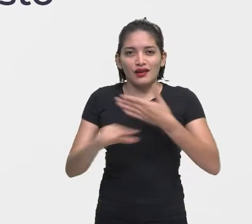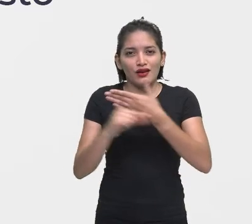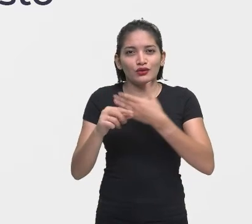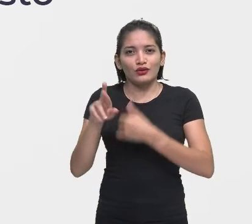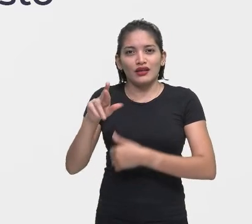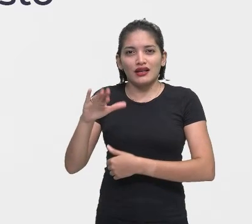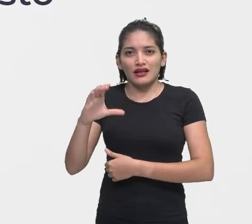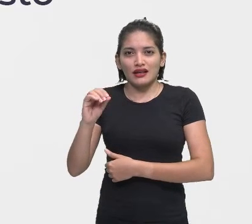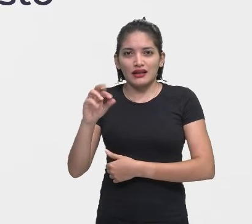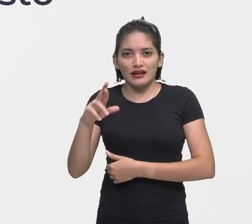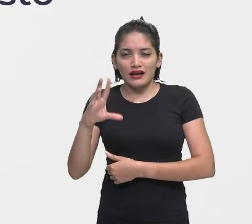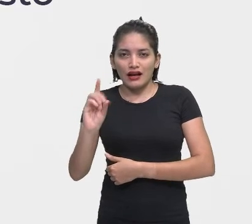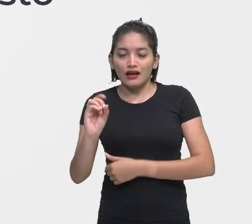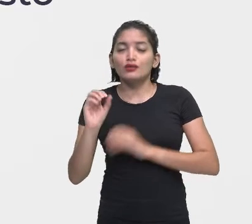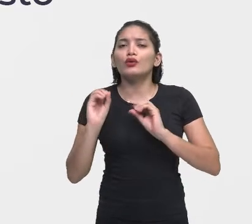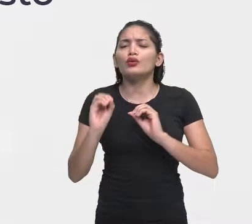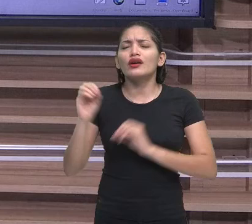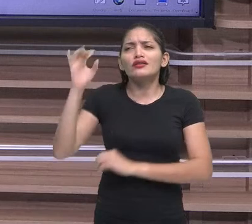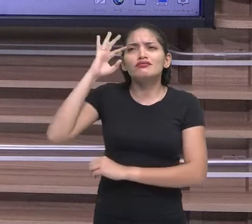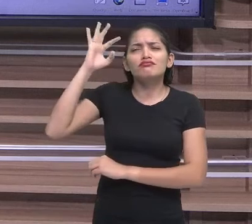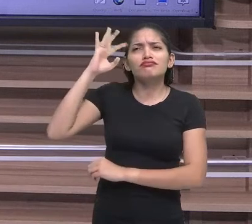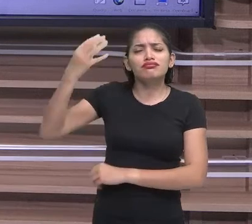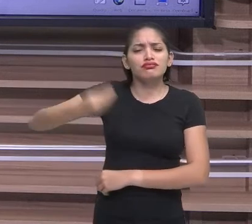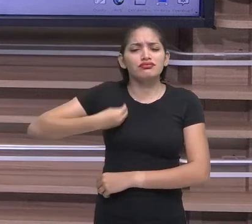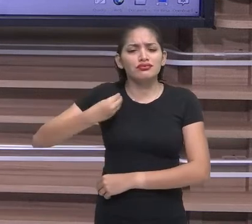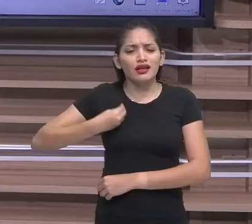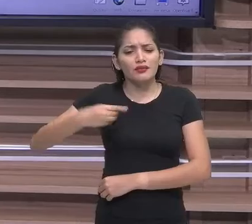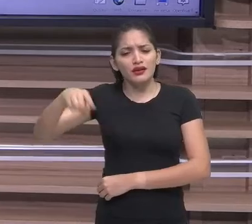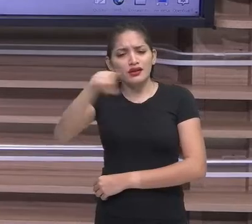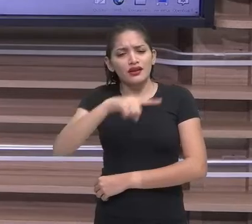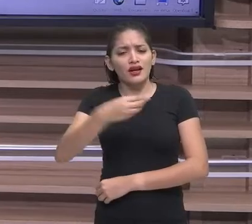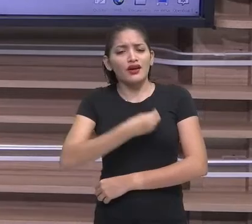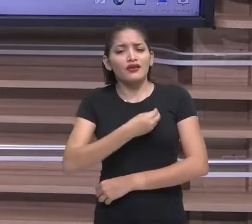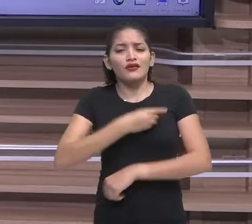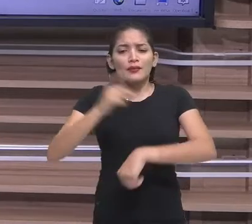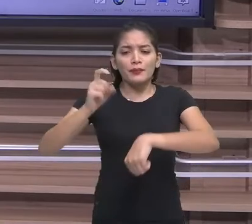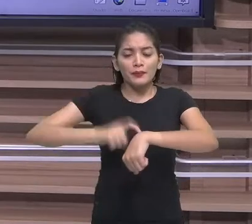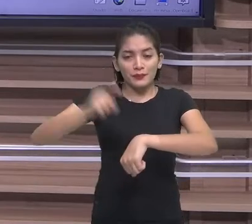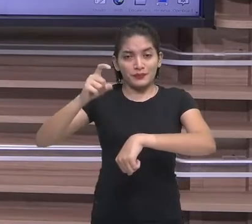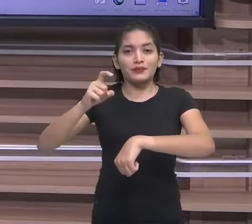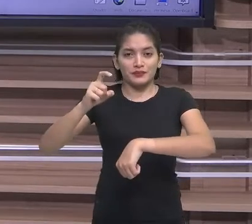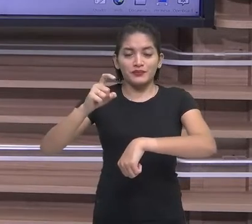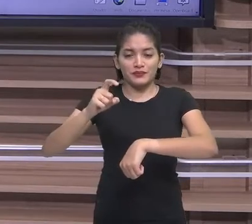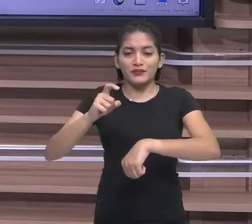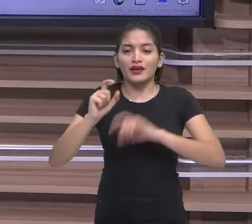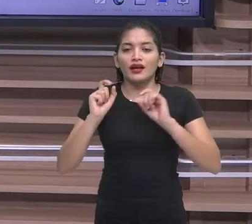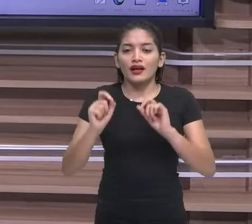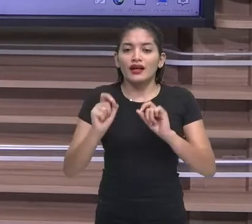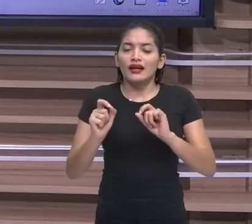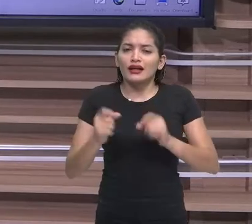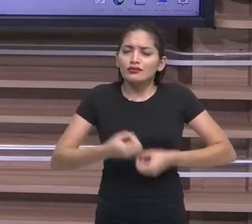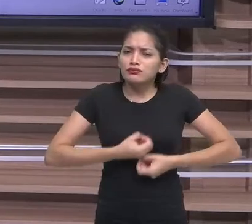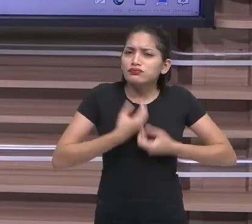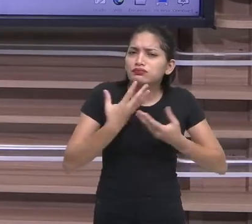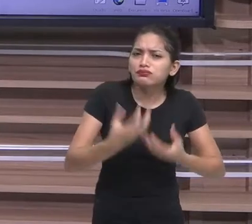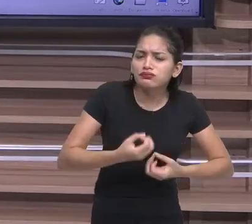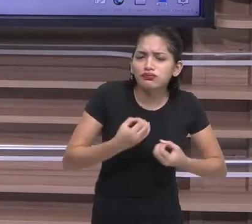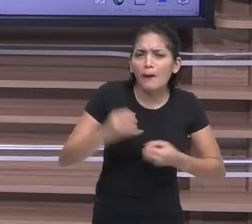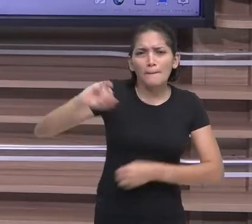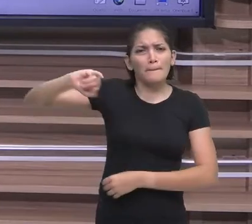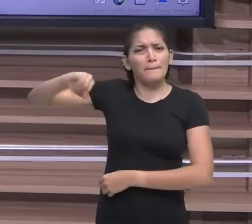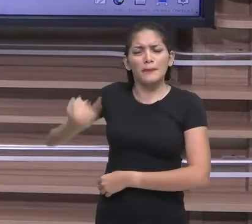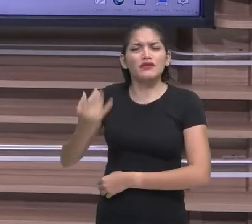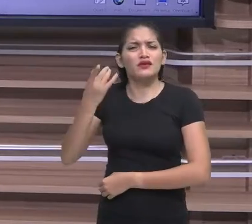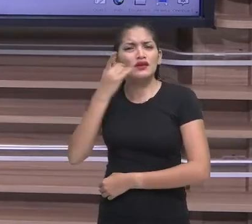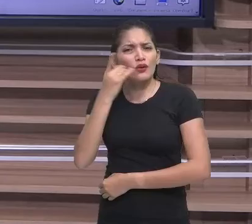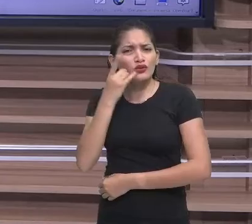observa aqui? Uma reflexão sobre a vida, de você viver o momento, não é? Esse carpe diem, esse aproveitar